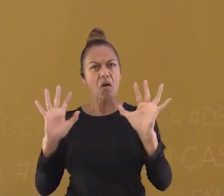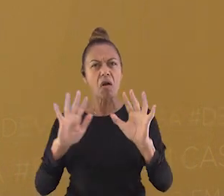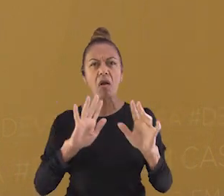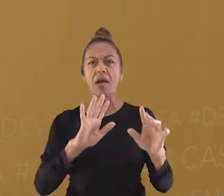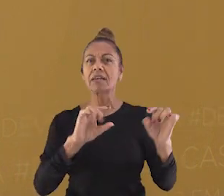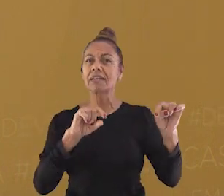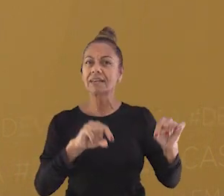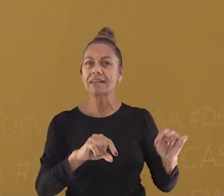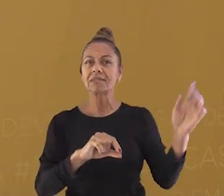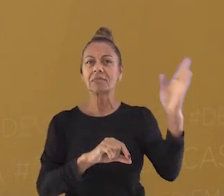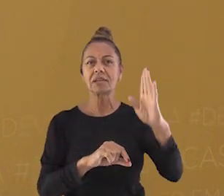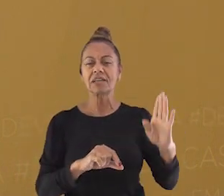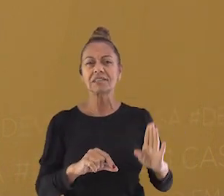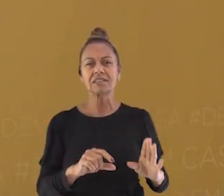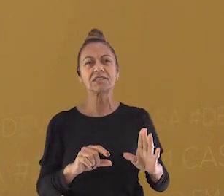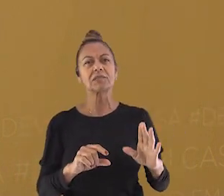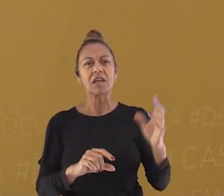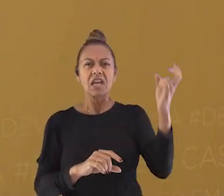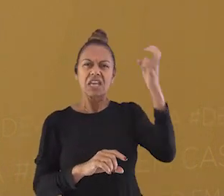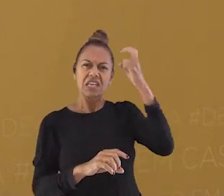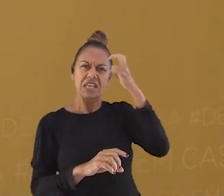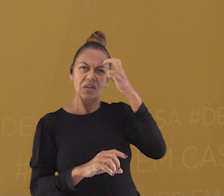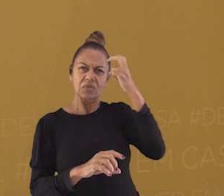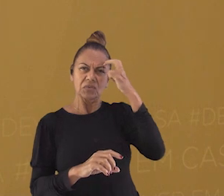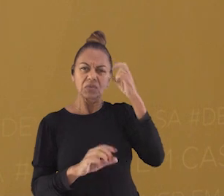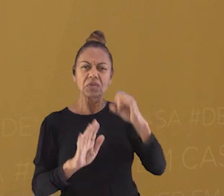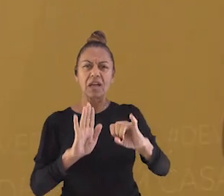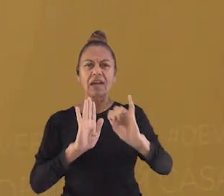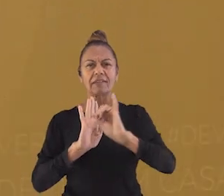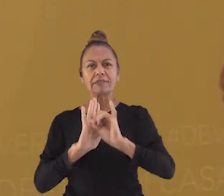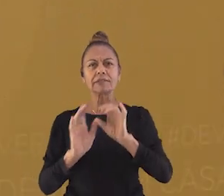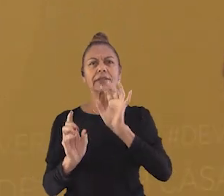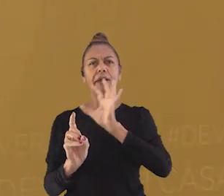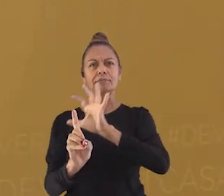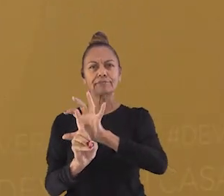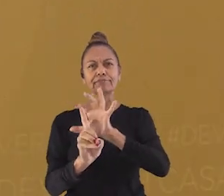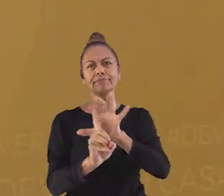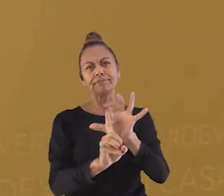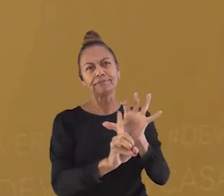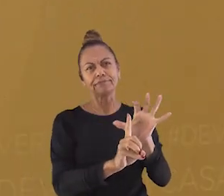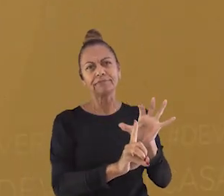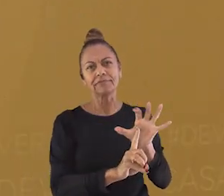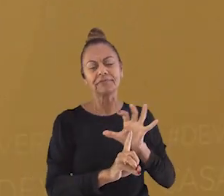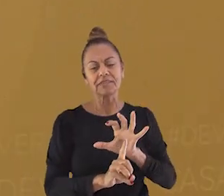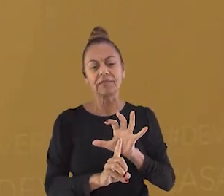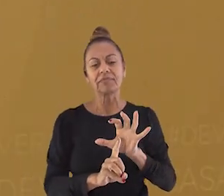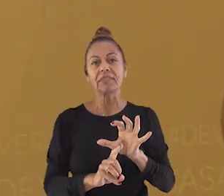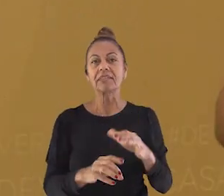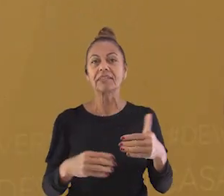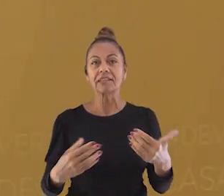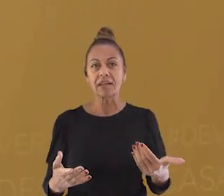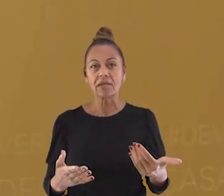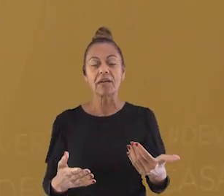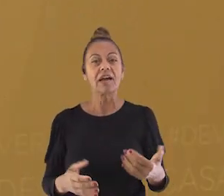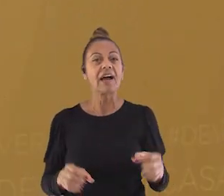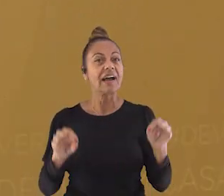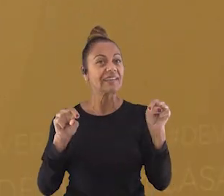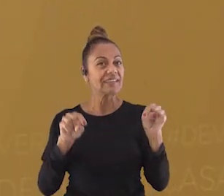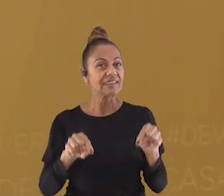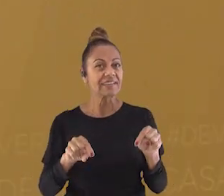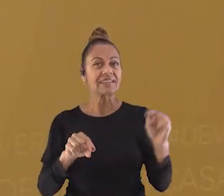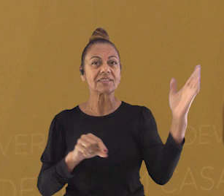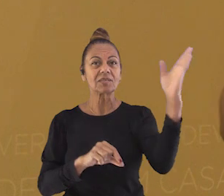também trouxeram consigo suas culturas e sua identidade. A diversidade étnica dos brasileiros é uma